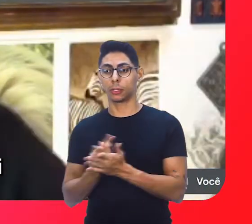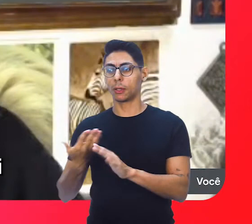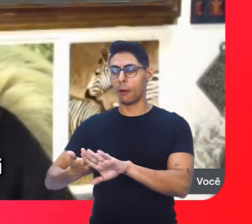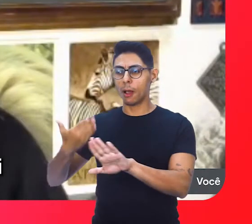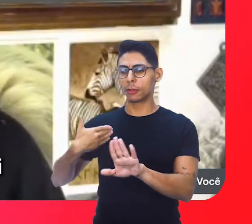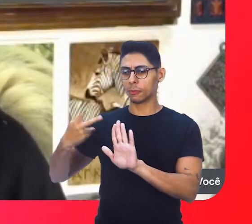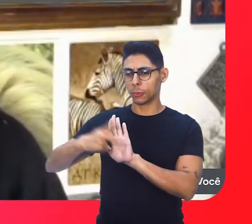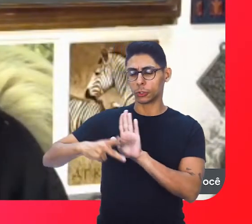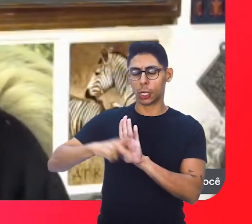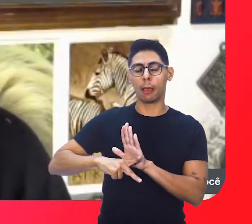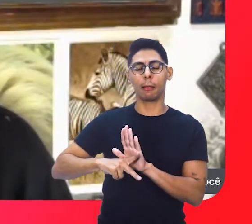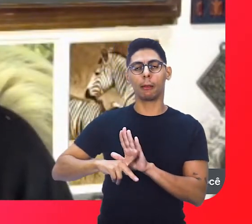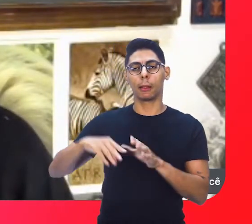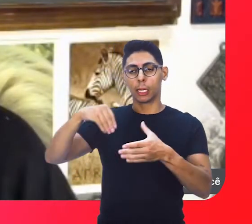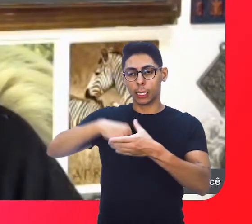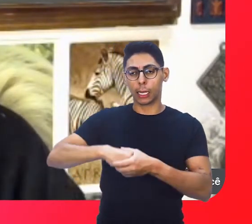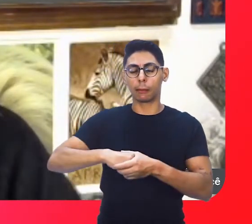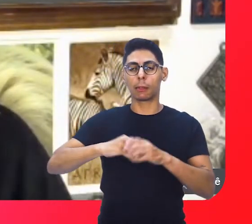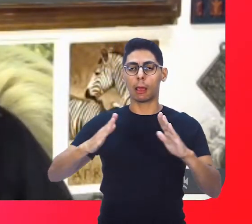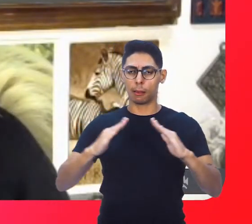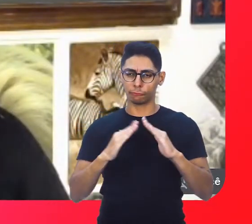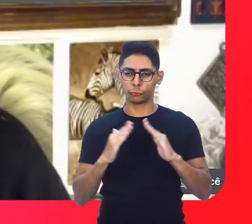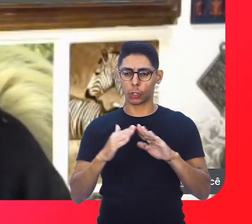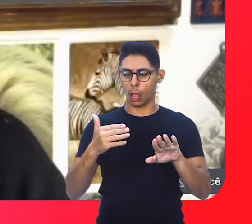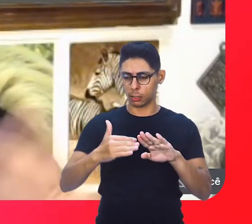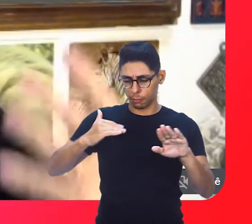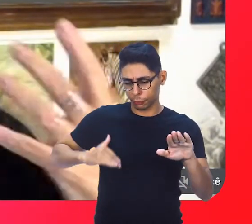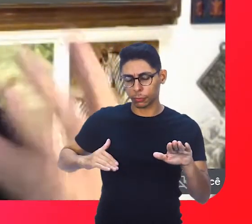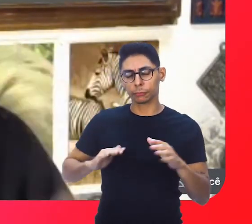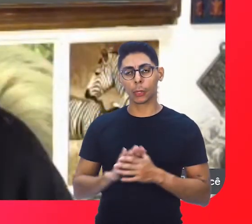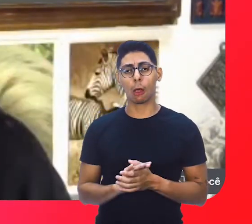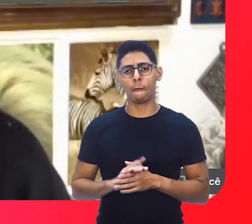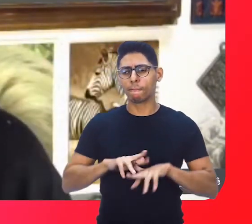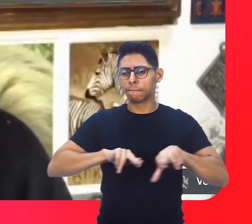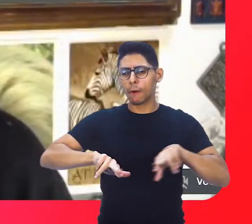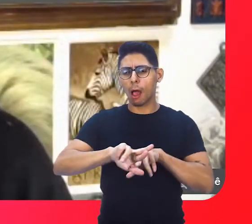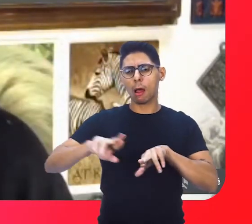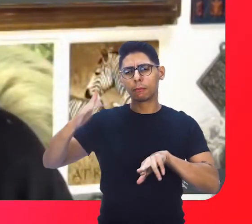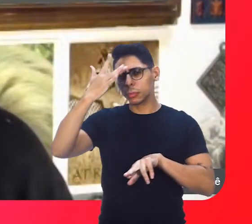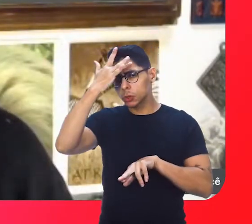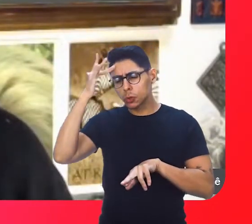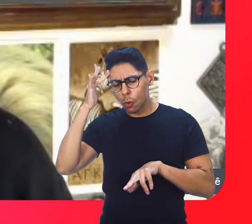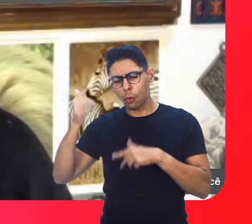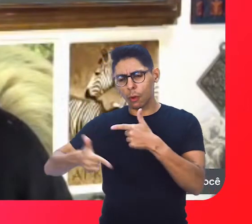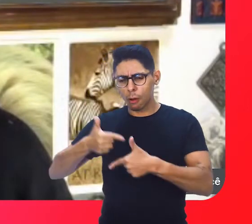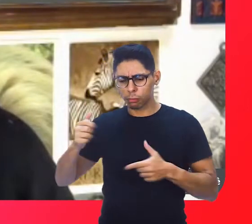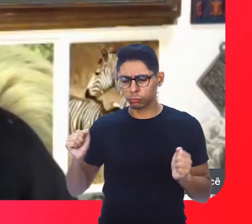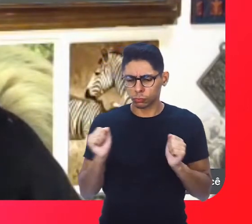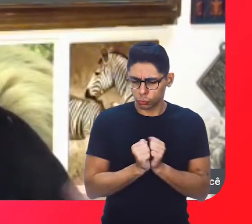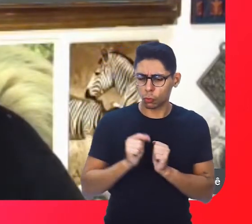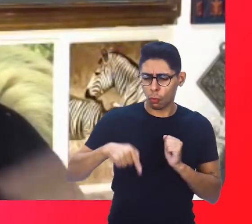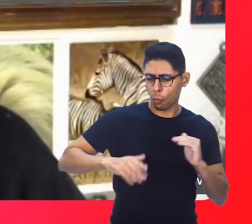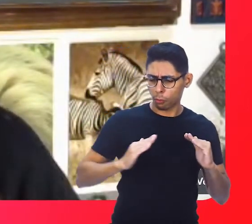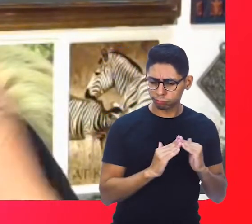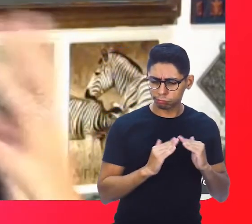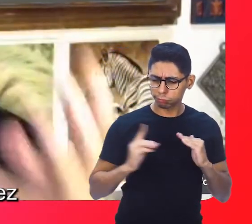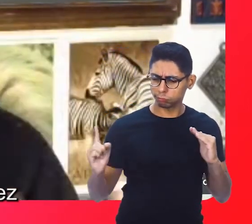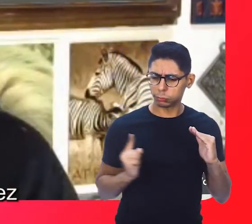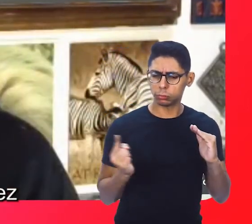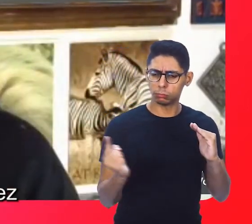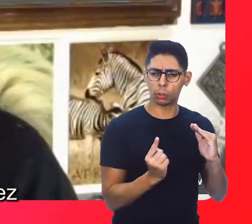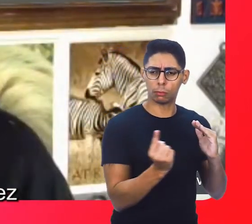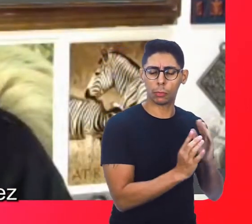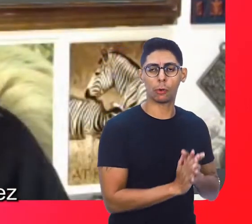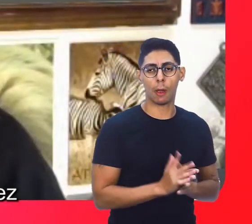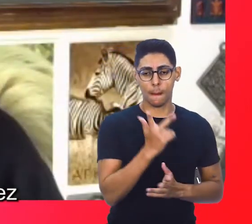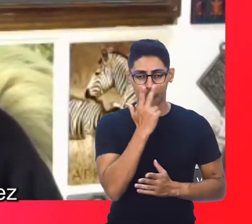durante 5 anos, e com várias pessoas aqui trabalhando aqui comigo, e era a mistura entre